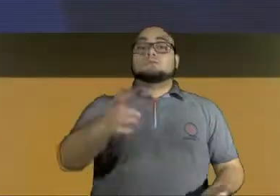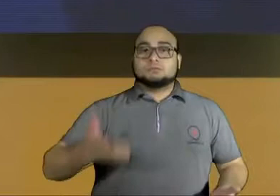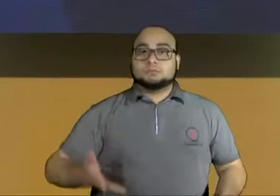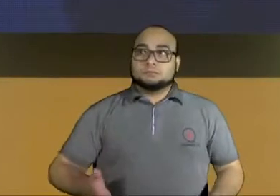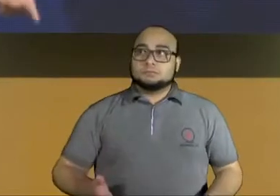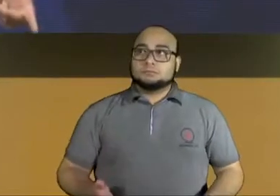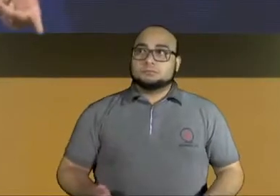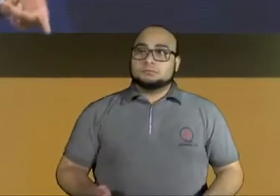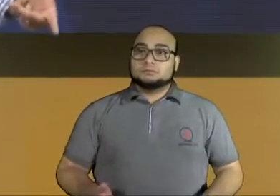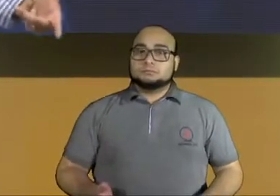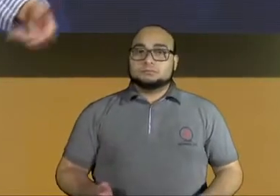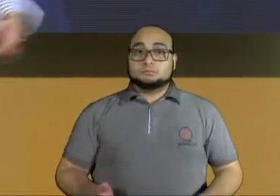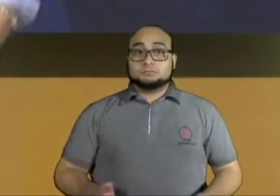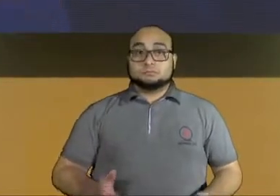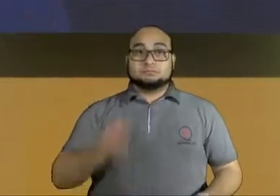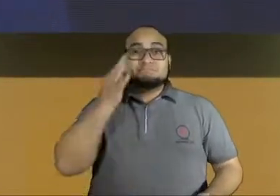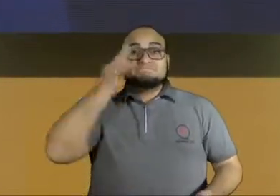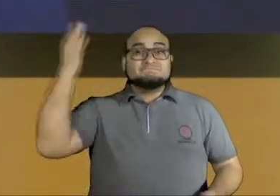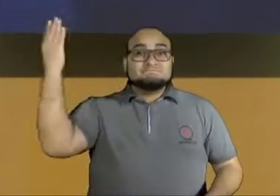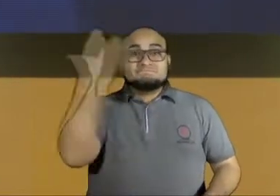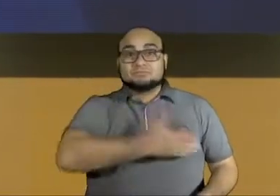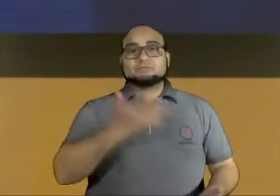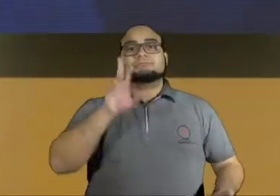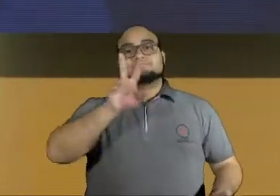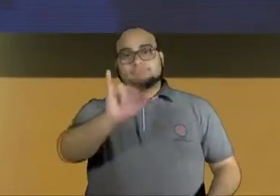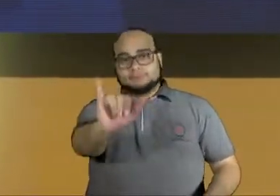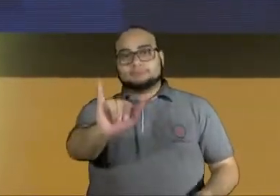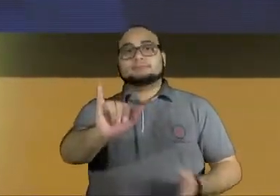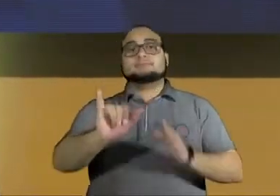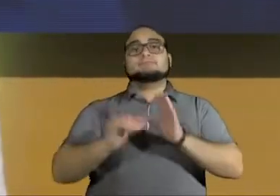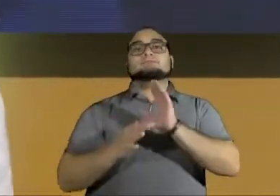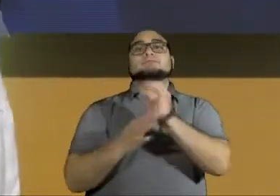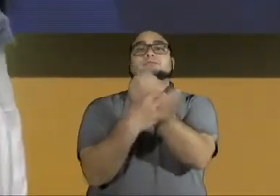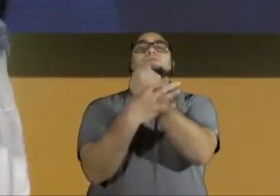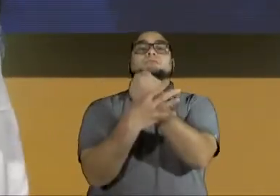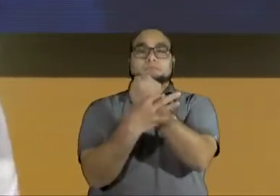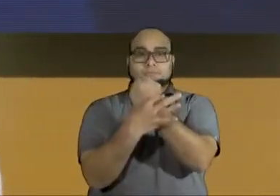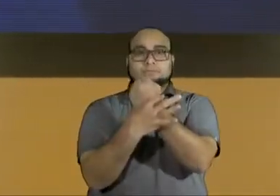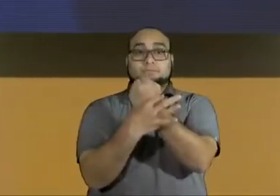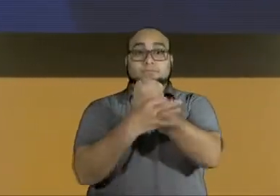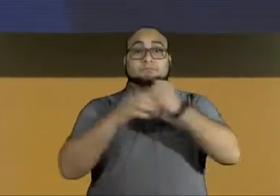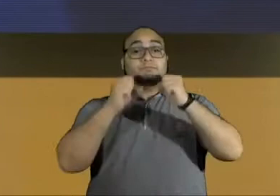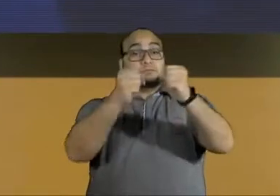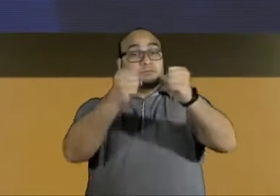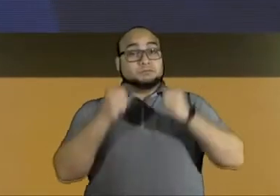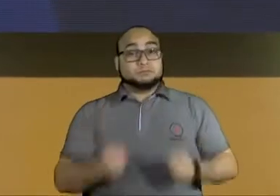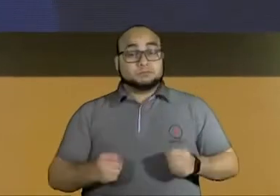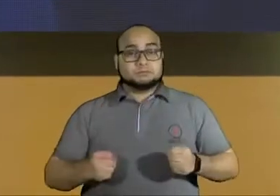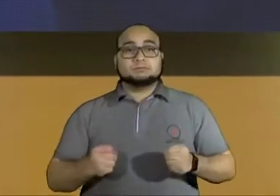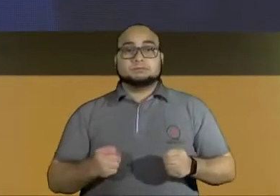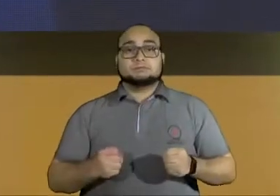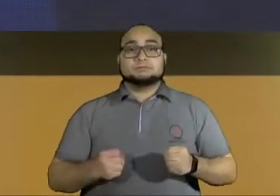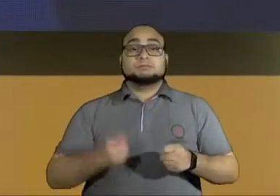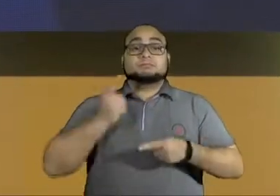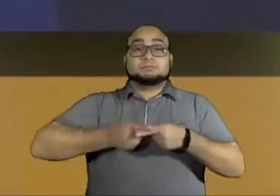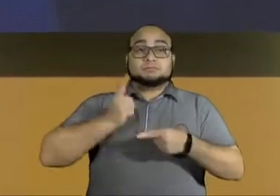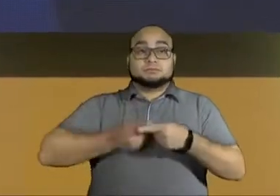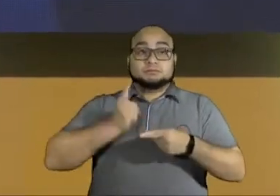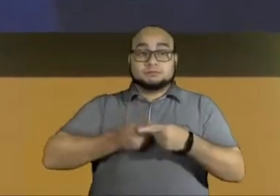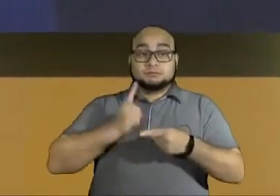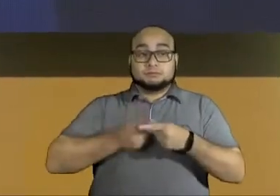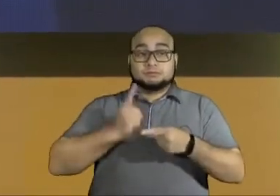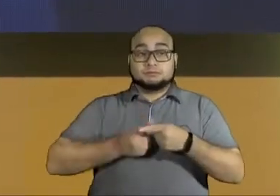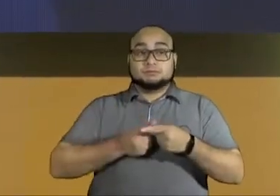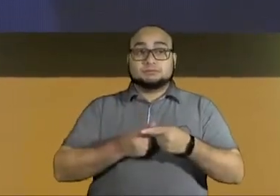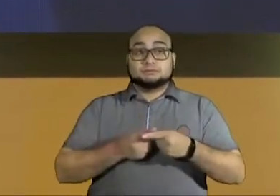será atestada, será segura, será poderosa, porque ela não andará mais de acordo com o que